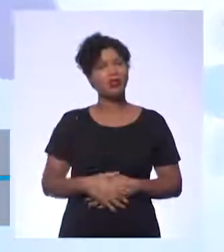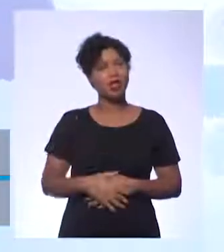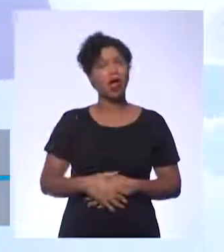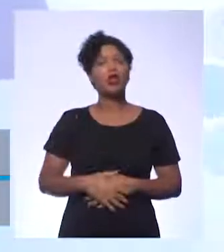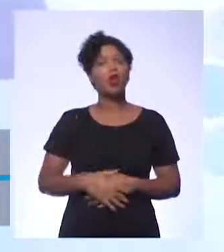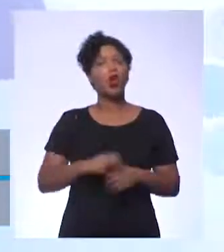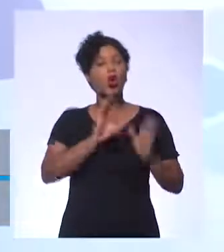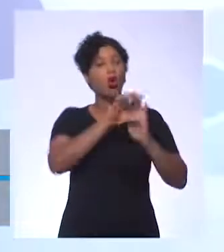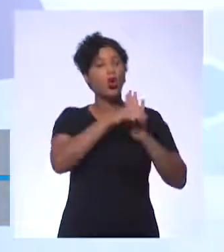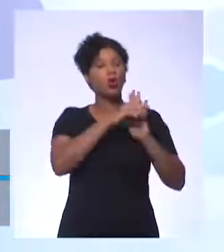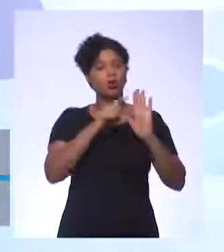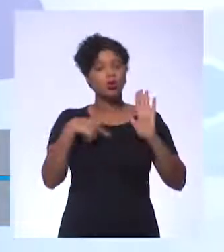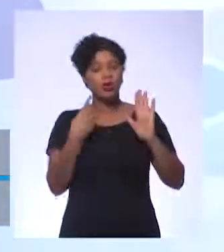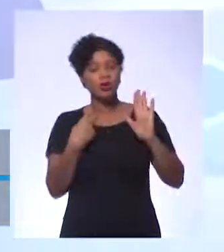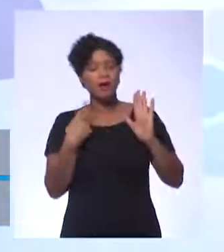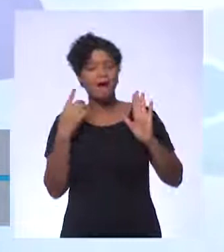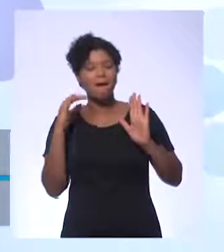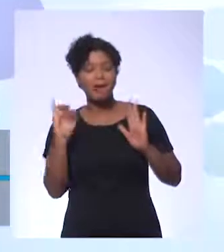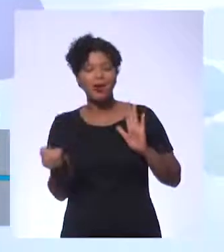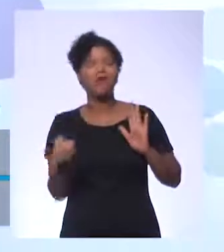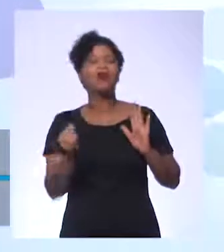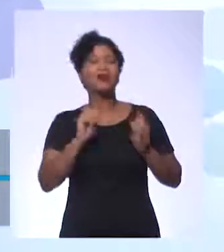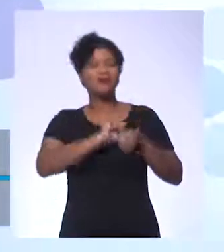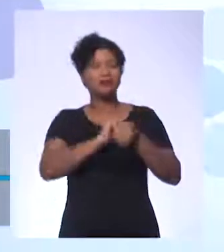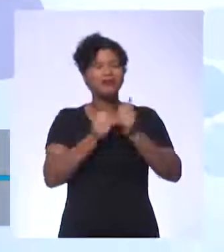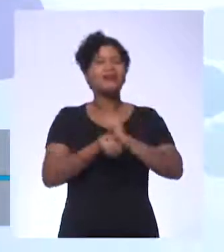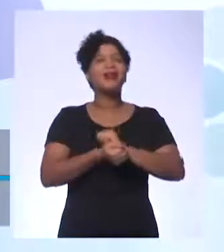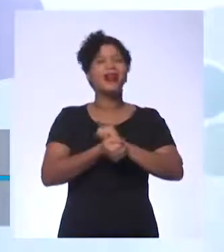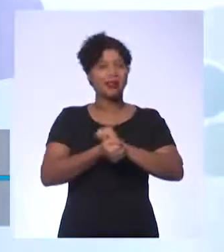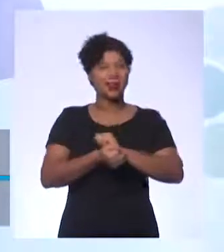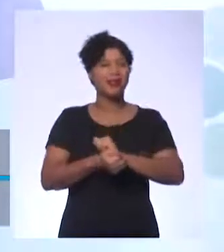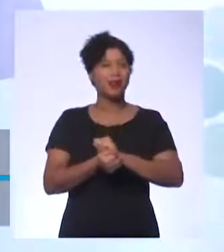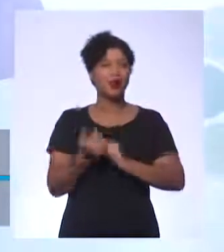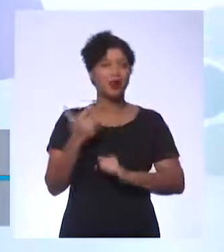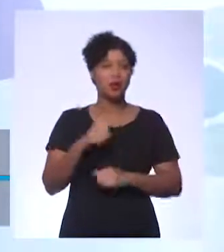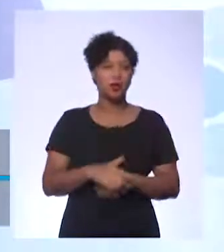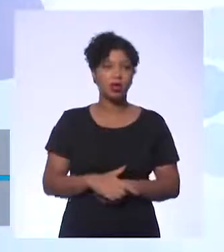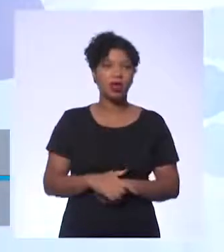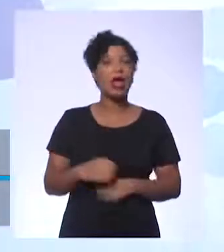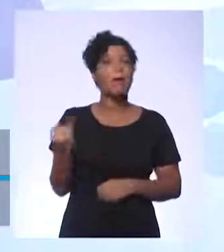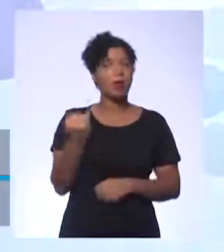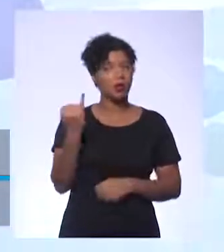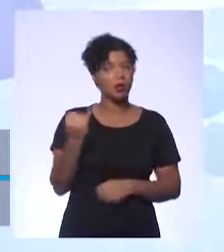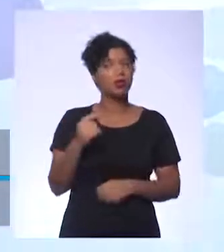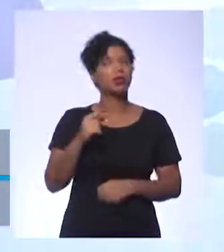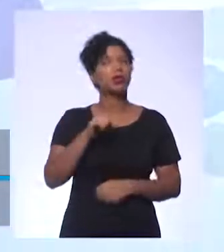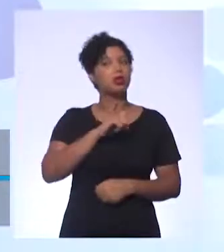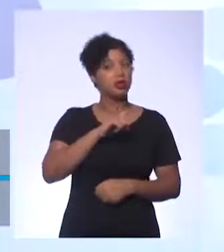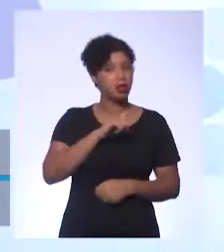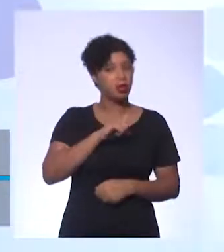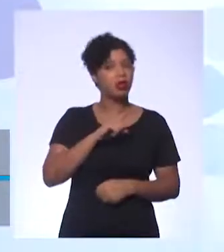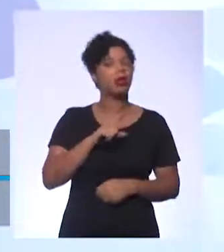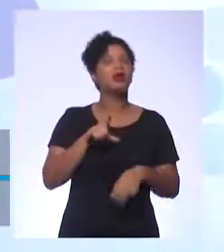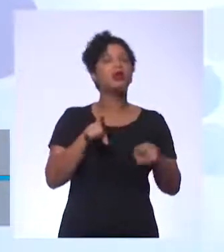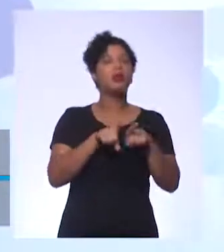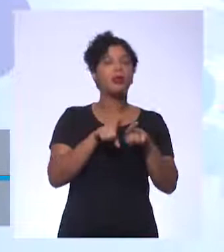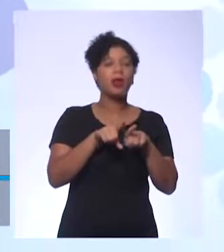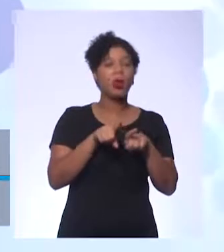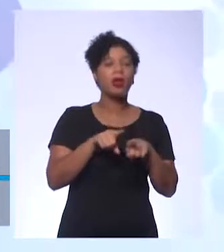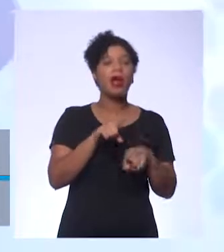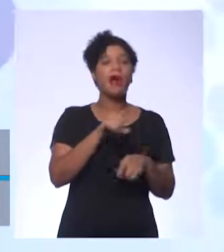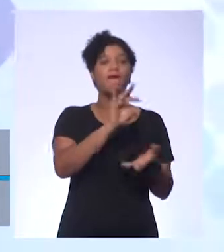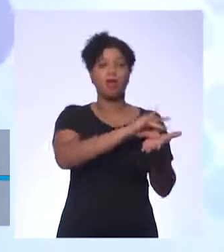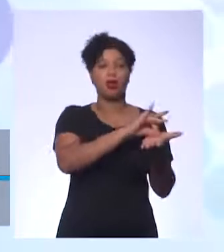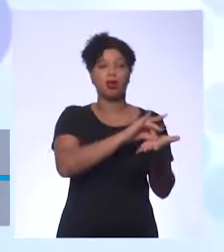tempo, podemos fazer as adaptações necessárias, né? Exatamente. E é sempre bom ter a original, né? E aproveitando esse contexto, agora